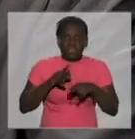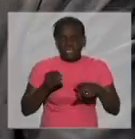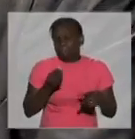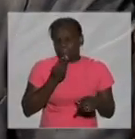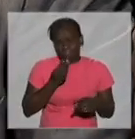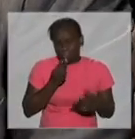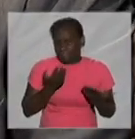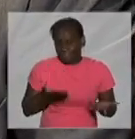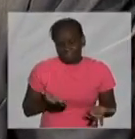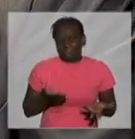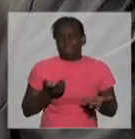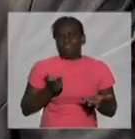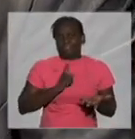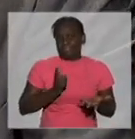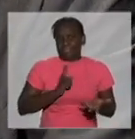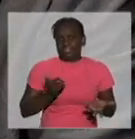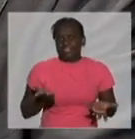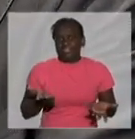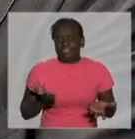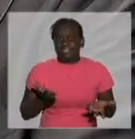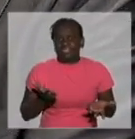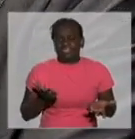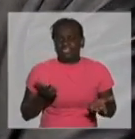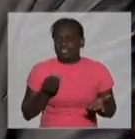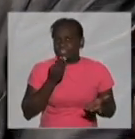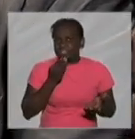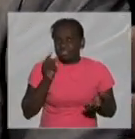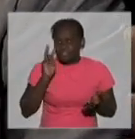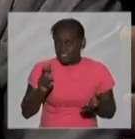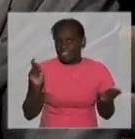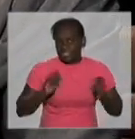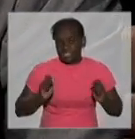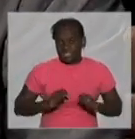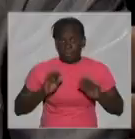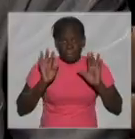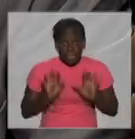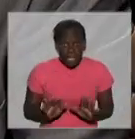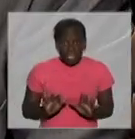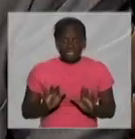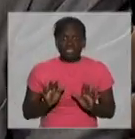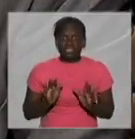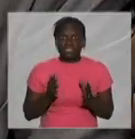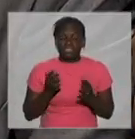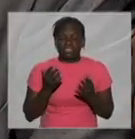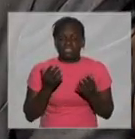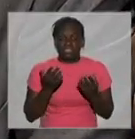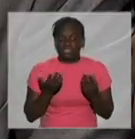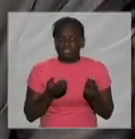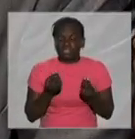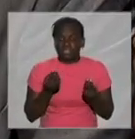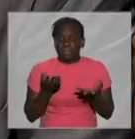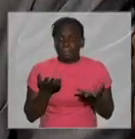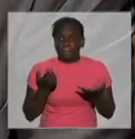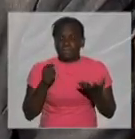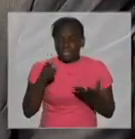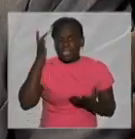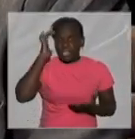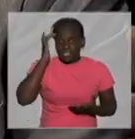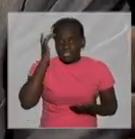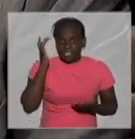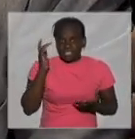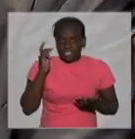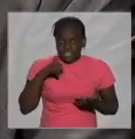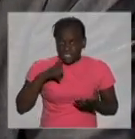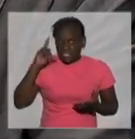é óbvio, né? Tá muito transparente isso. Mas nesse sentido, você acha